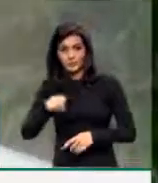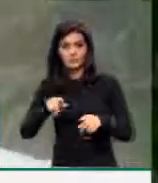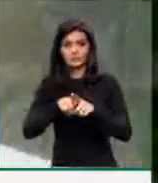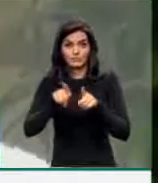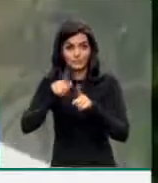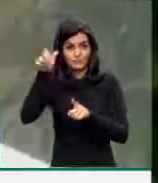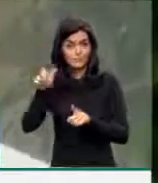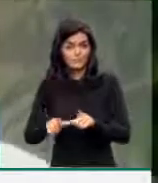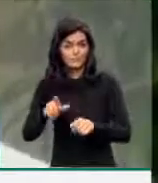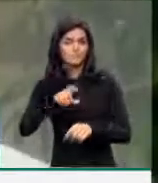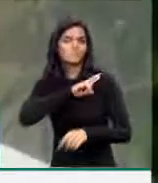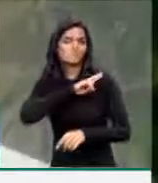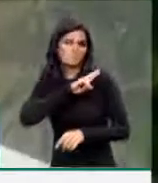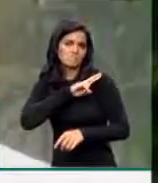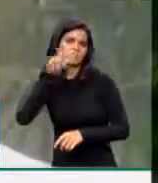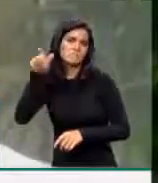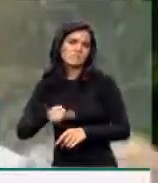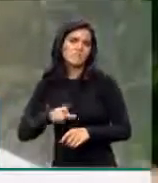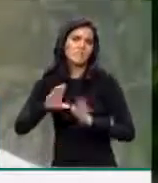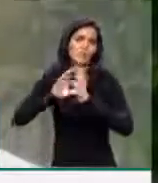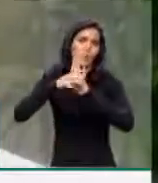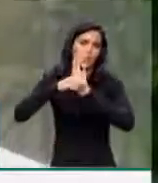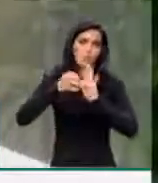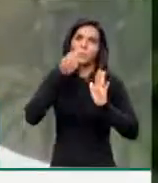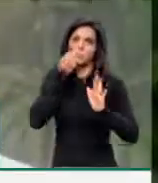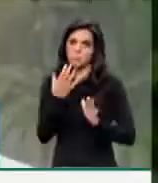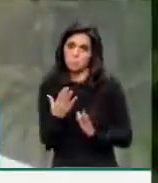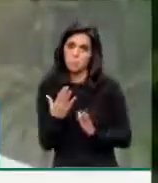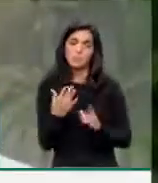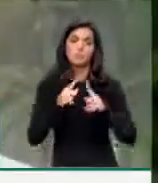também atributos importantes, mas o PSB,